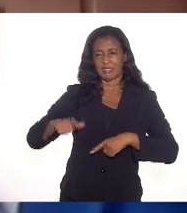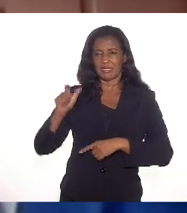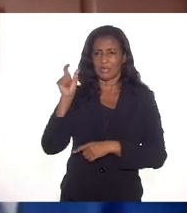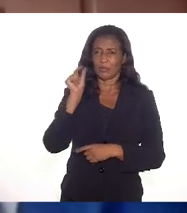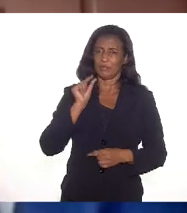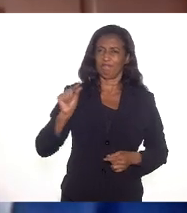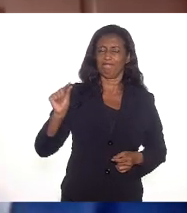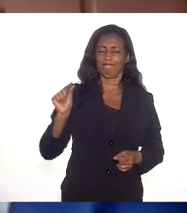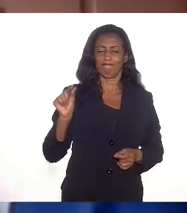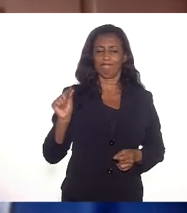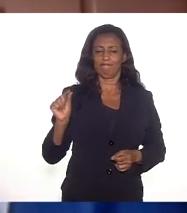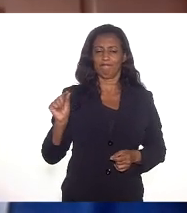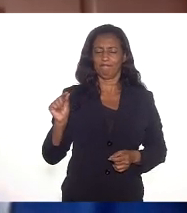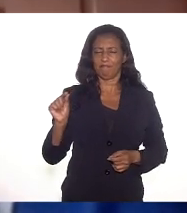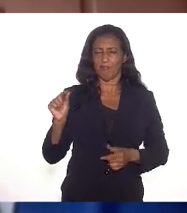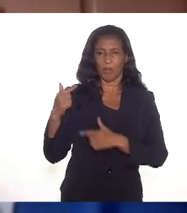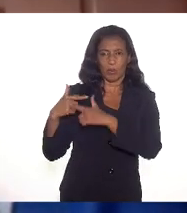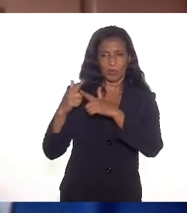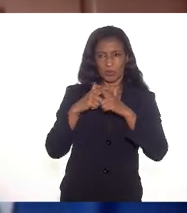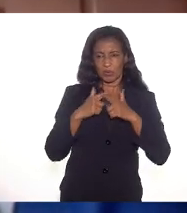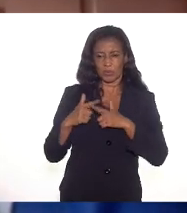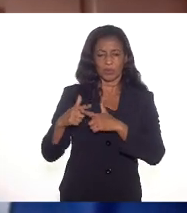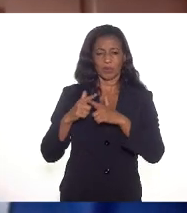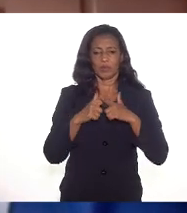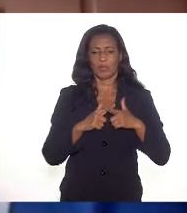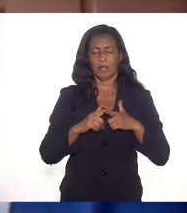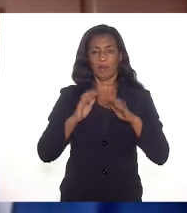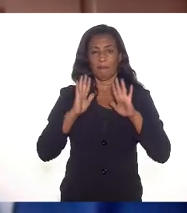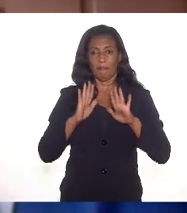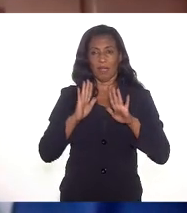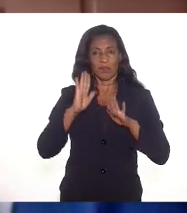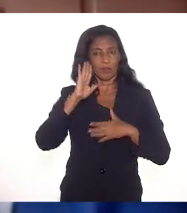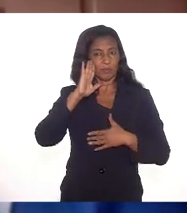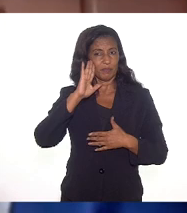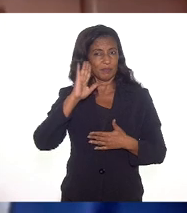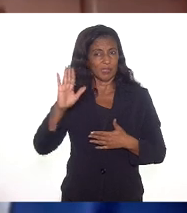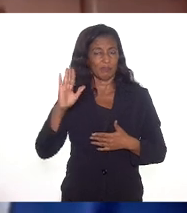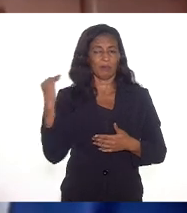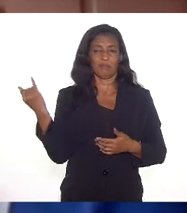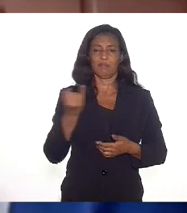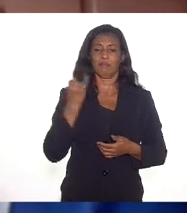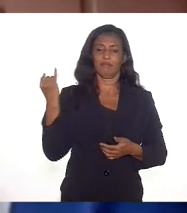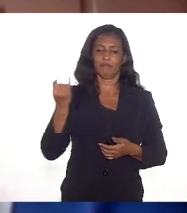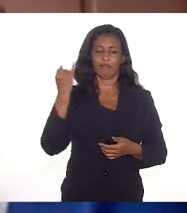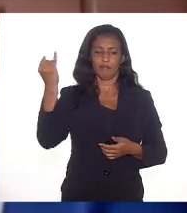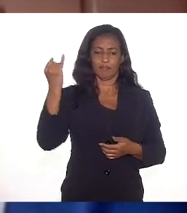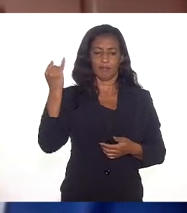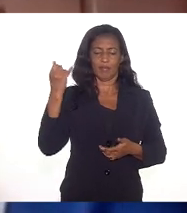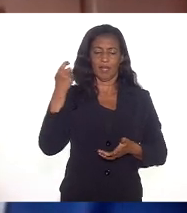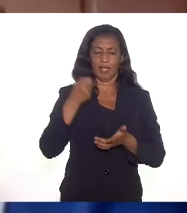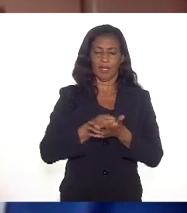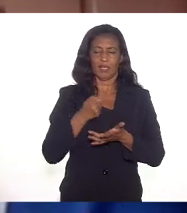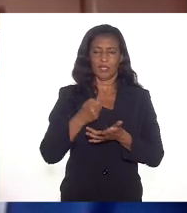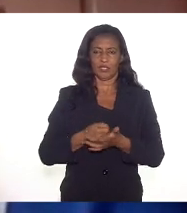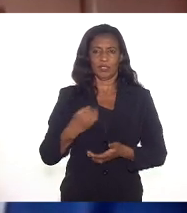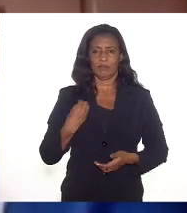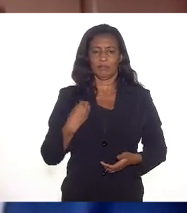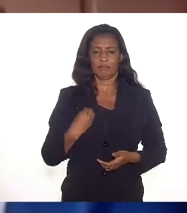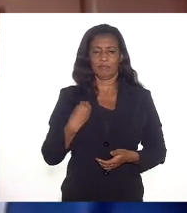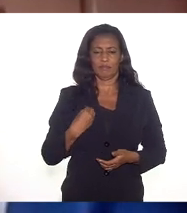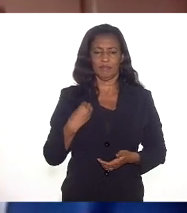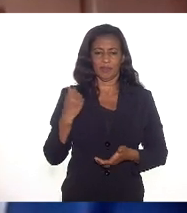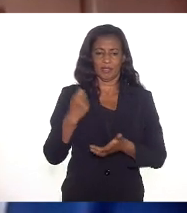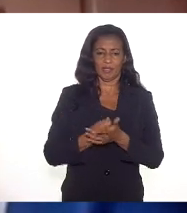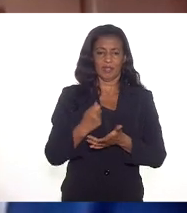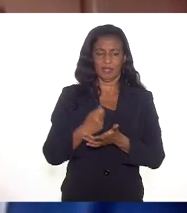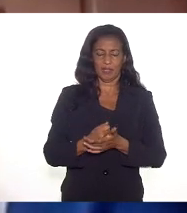pequenos paliativos, mas que são fundamentais e importantes para a garantia da vida, para a